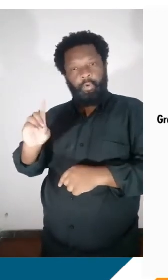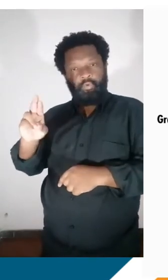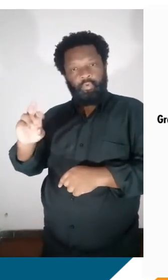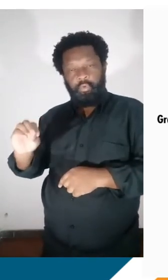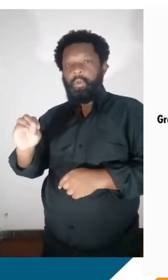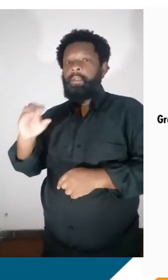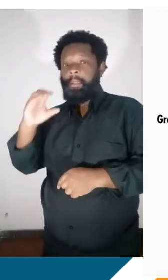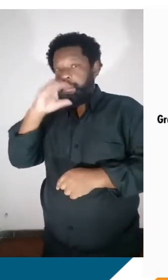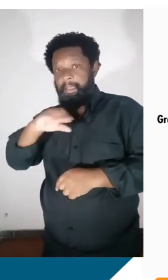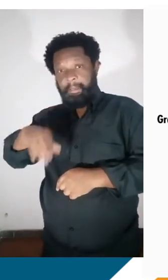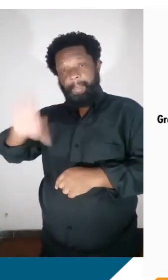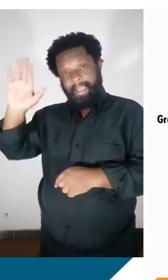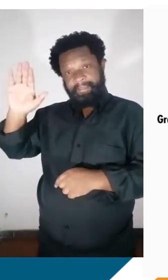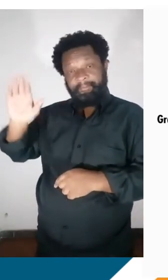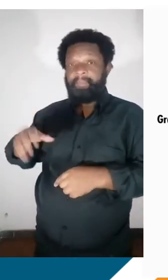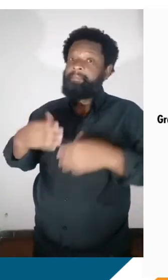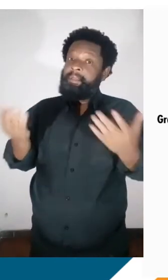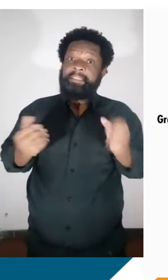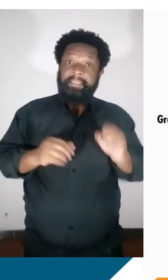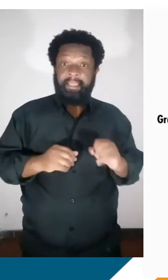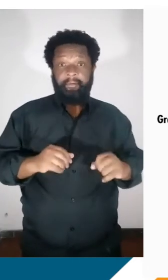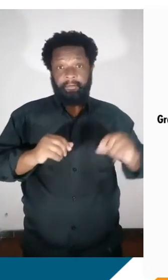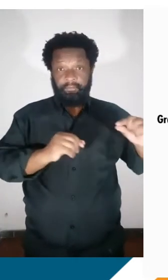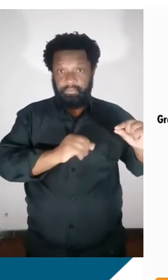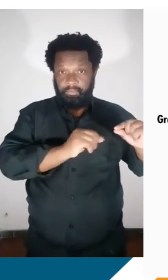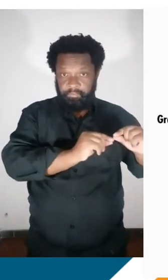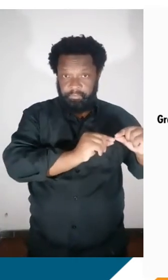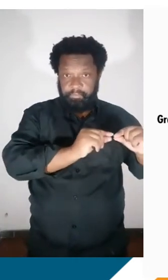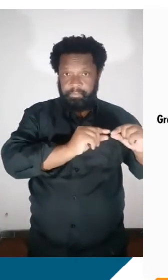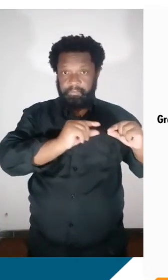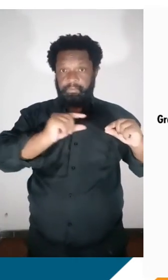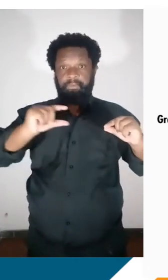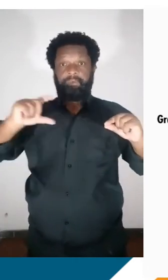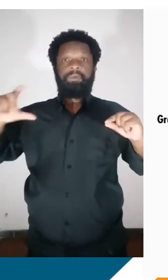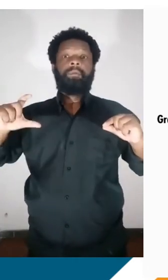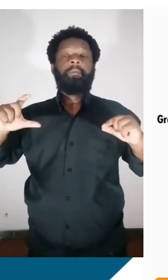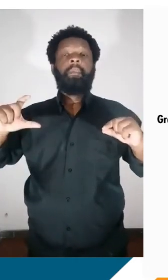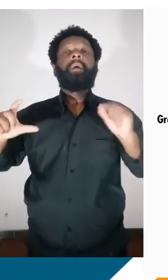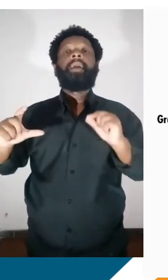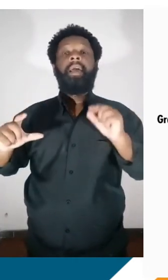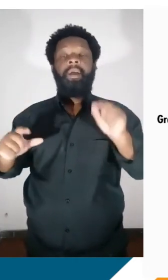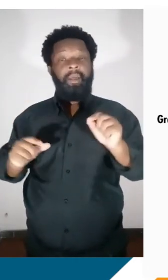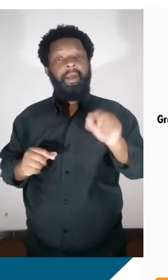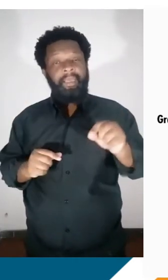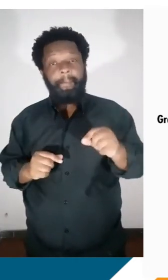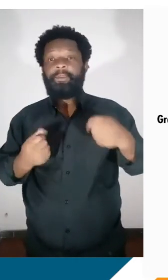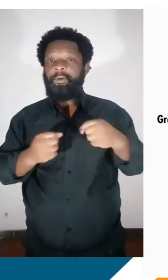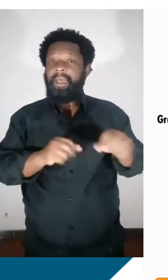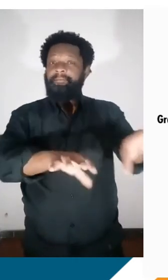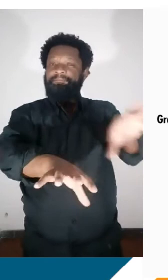maior. Portanto, se houve um aumento do conteúdo calórico, essa reação necessitou